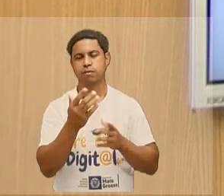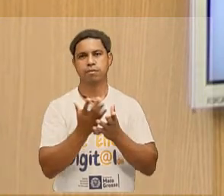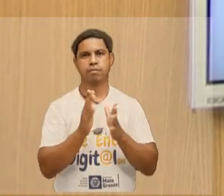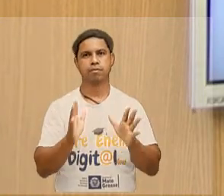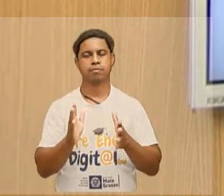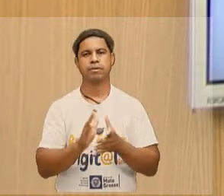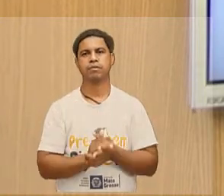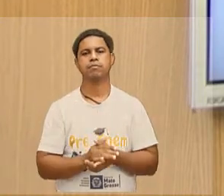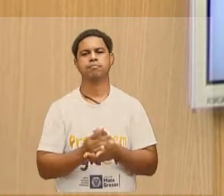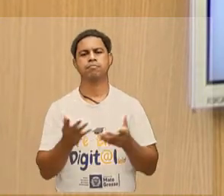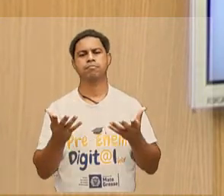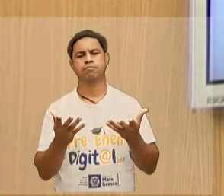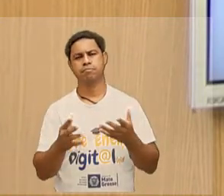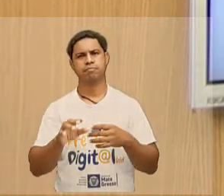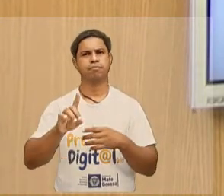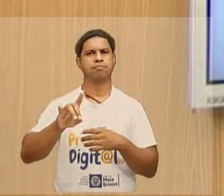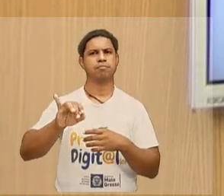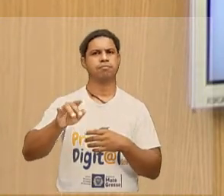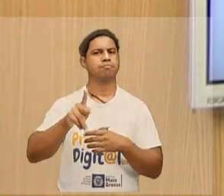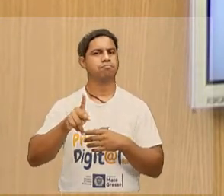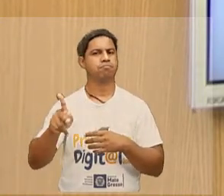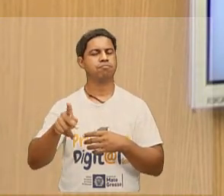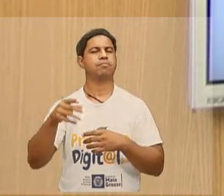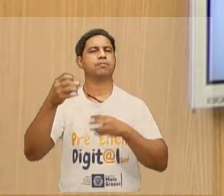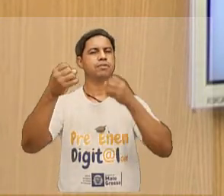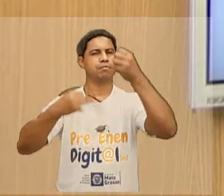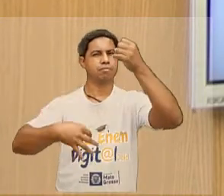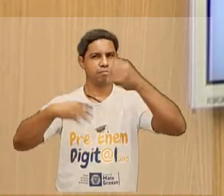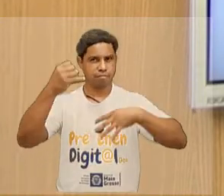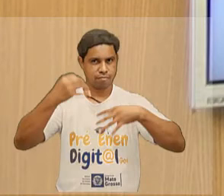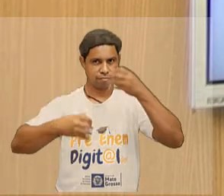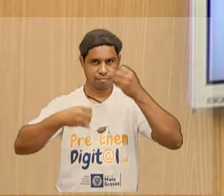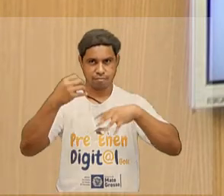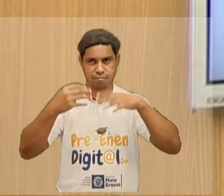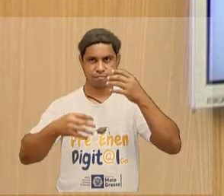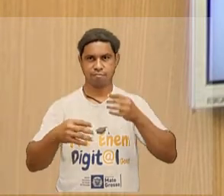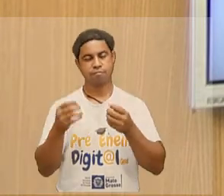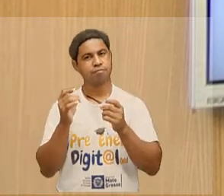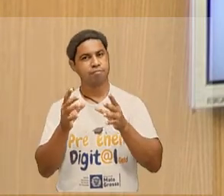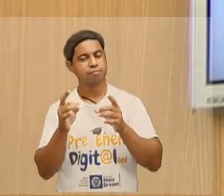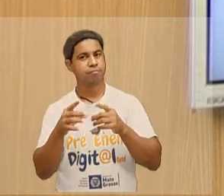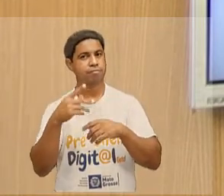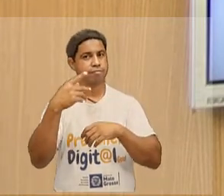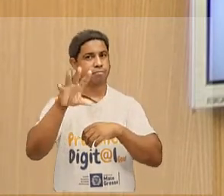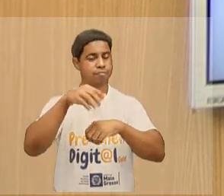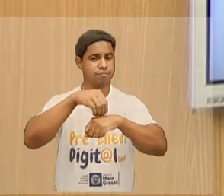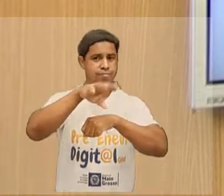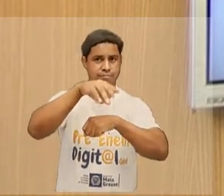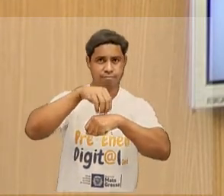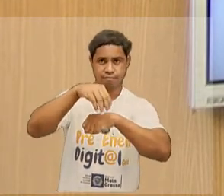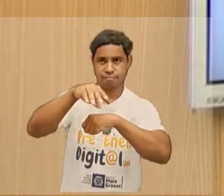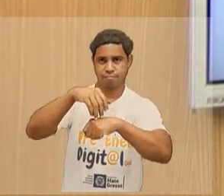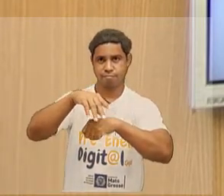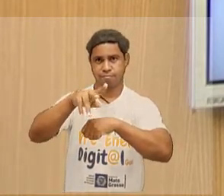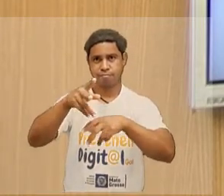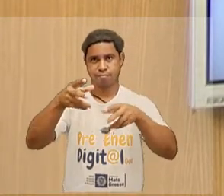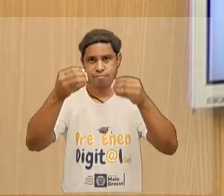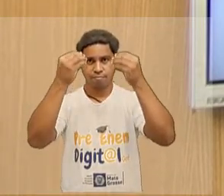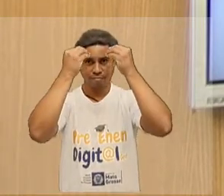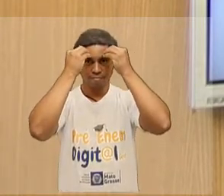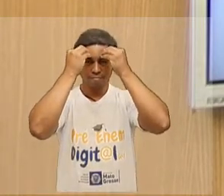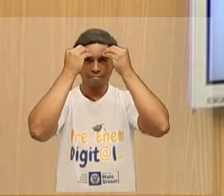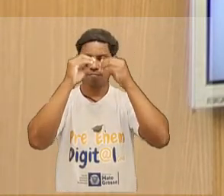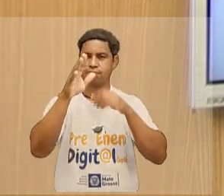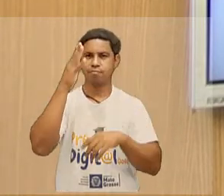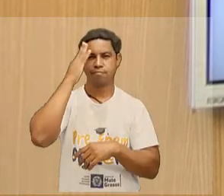já vendeu, né, o seu peixe, já está preocupado com a sua aprendizagem, sabe que você está estudando,